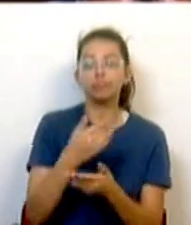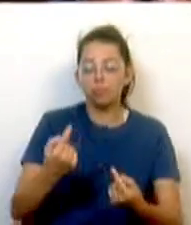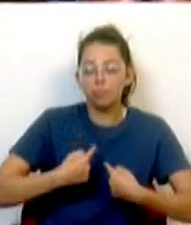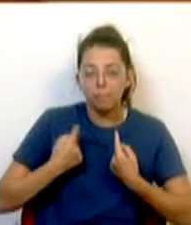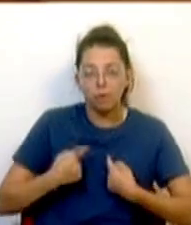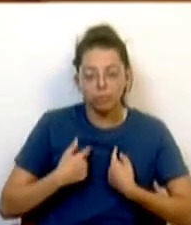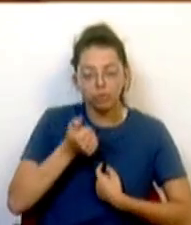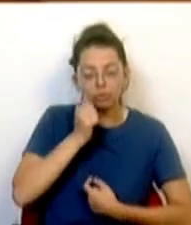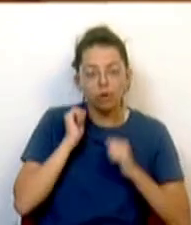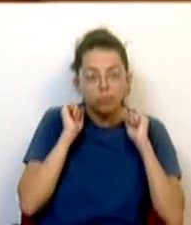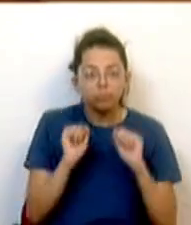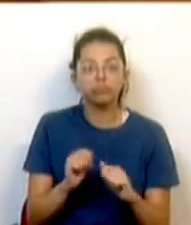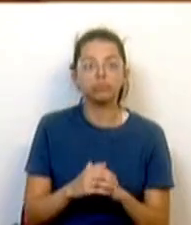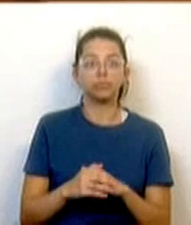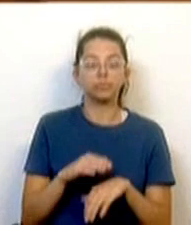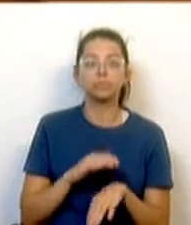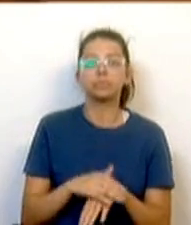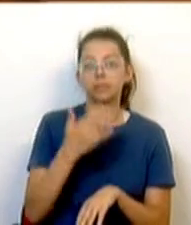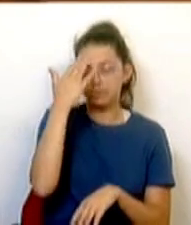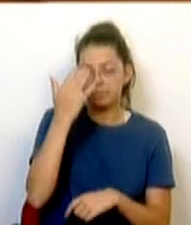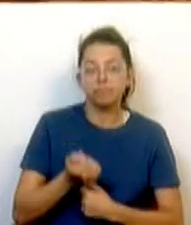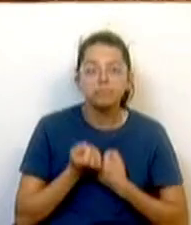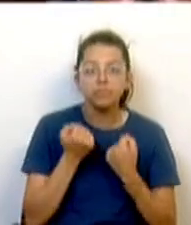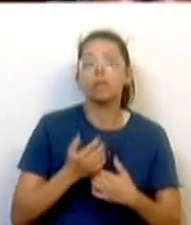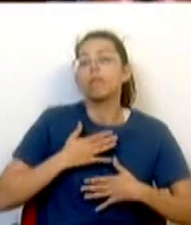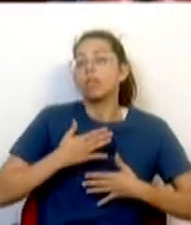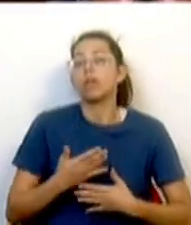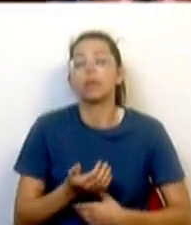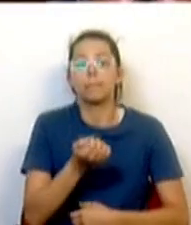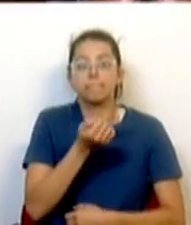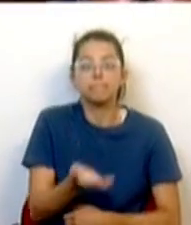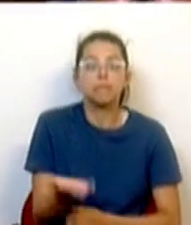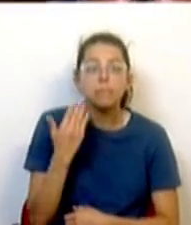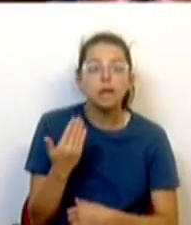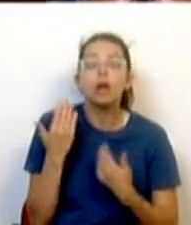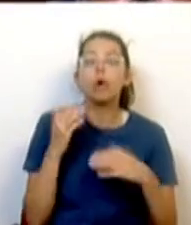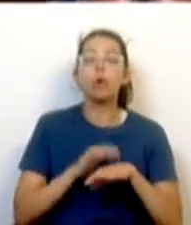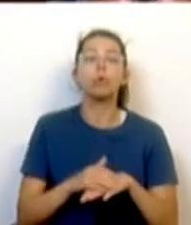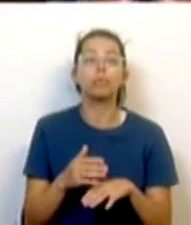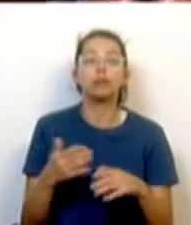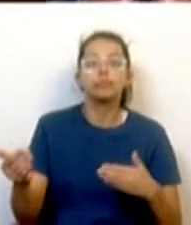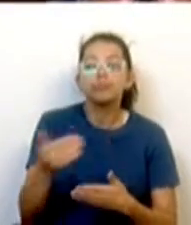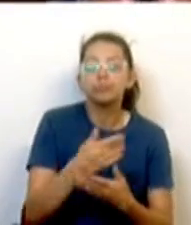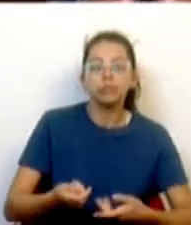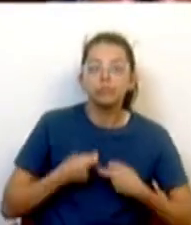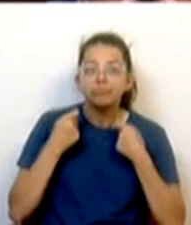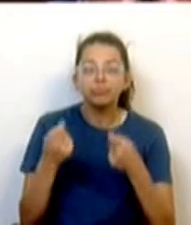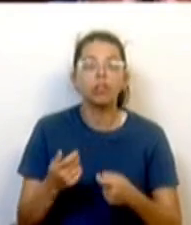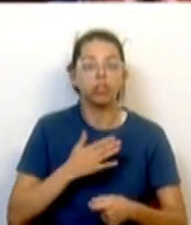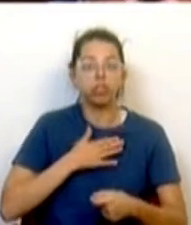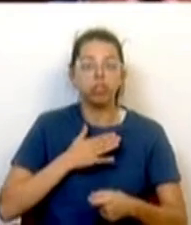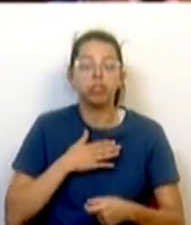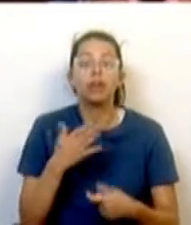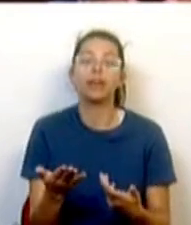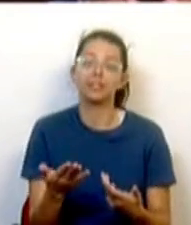região. Por incapacidade, por falta de vontade, ou por não querer aplicar esses recursos nesses objetivos, é